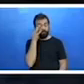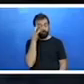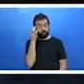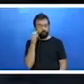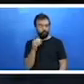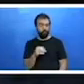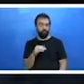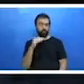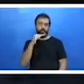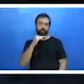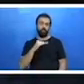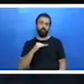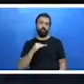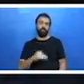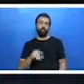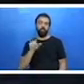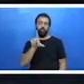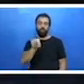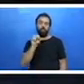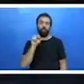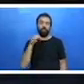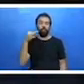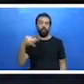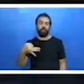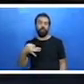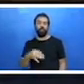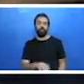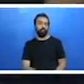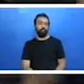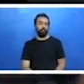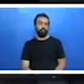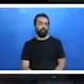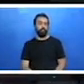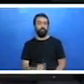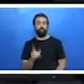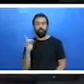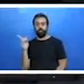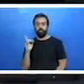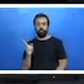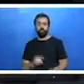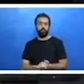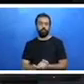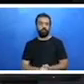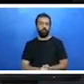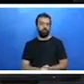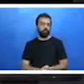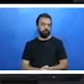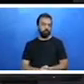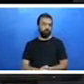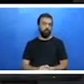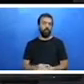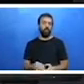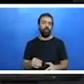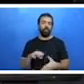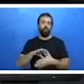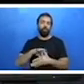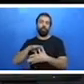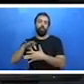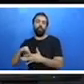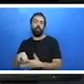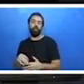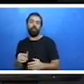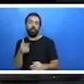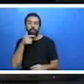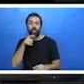em escolas, relatar somente a história do Nordeste. Olha aqui, O cordel tem sua língua e sua